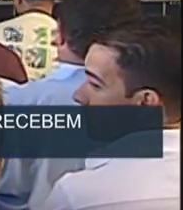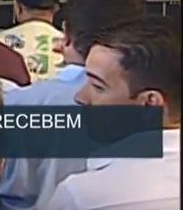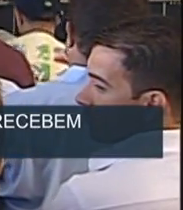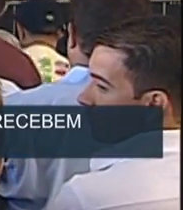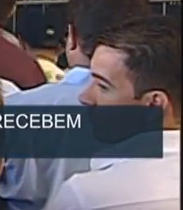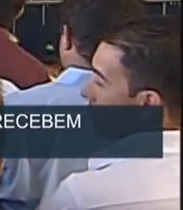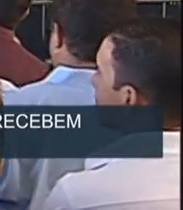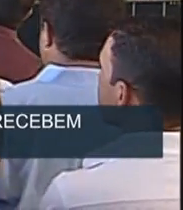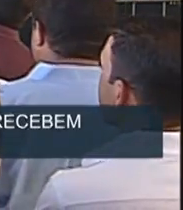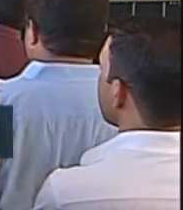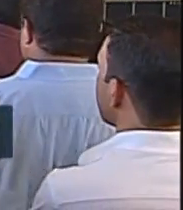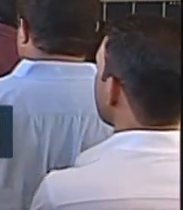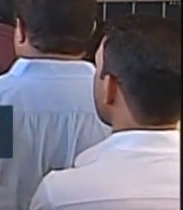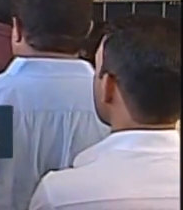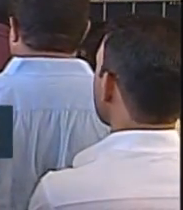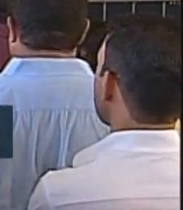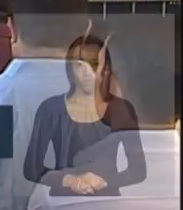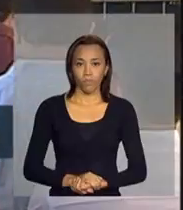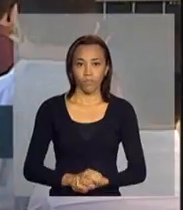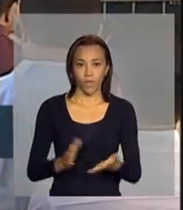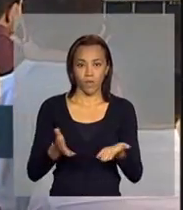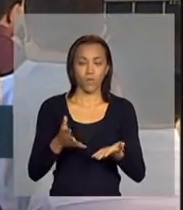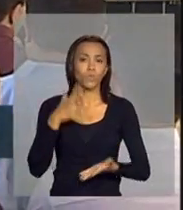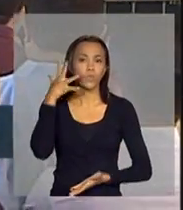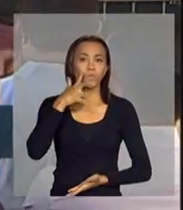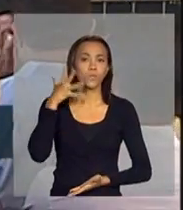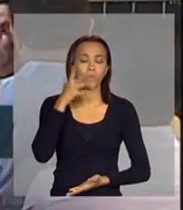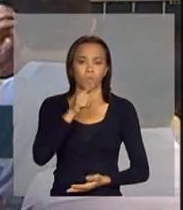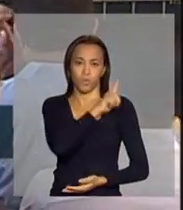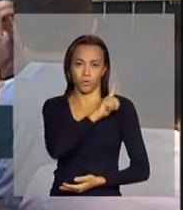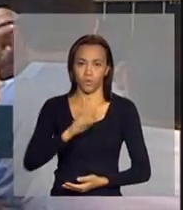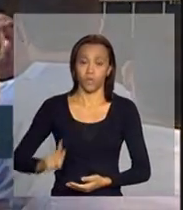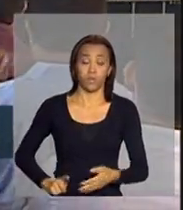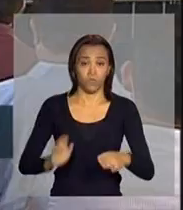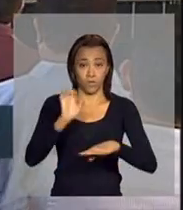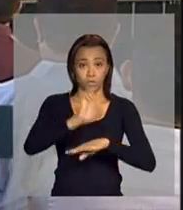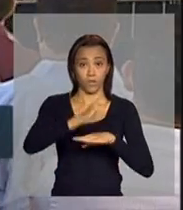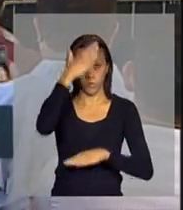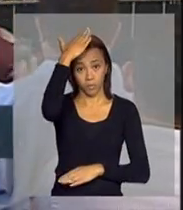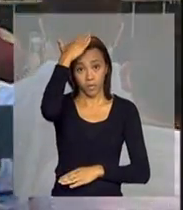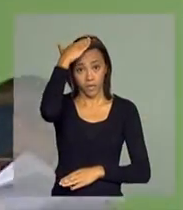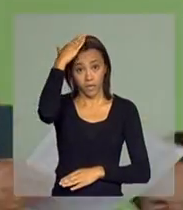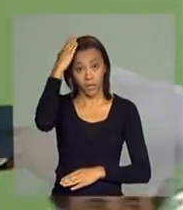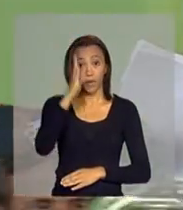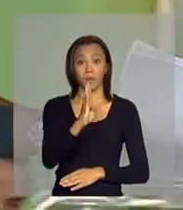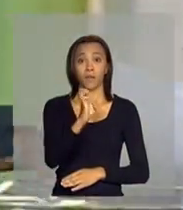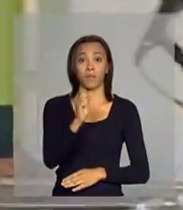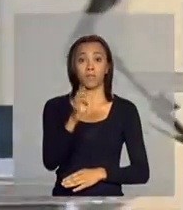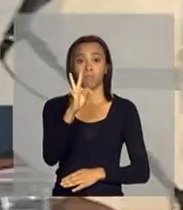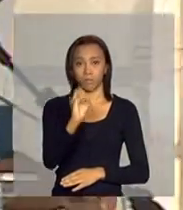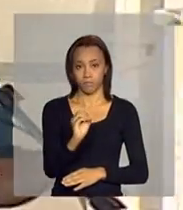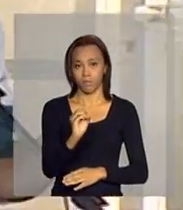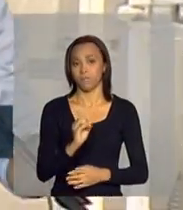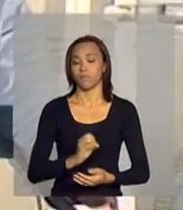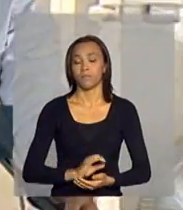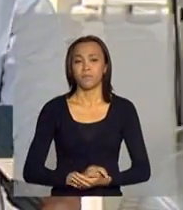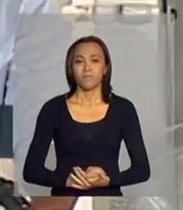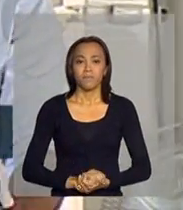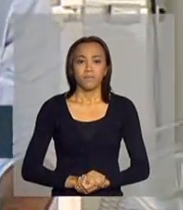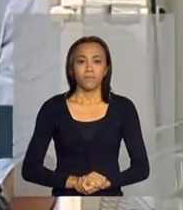A seguir, fará uso da palavra governador do estado do Paraná, senhor Beto Richa.